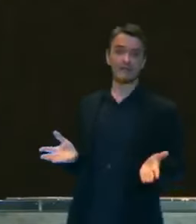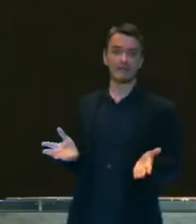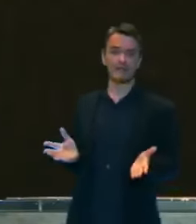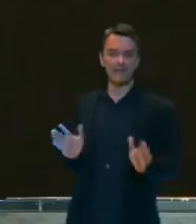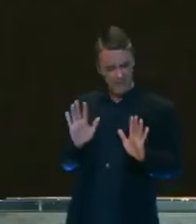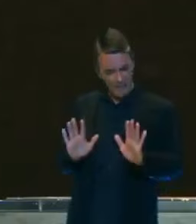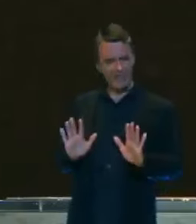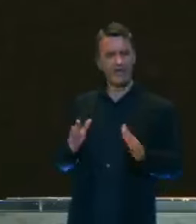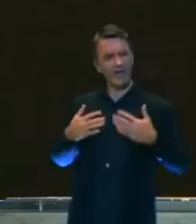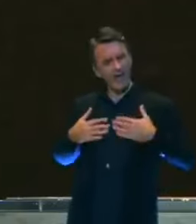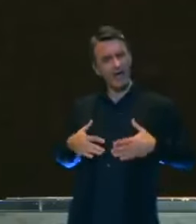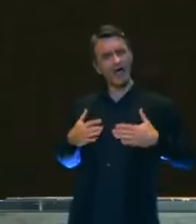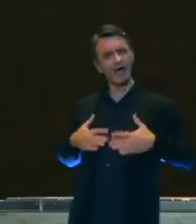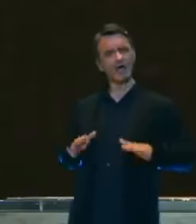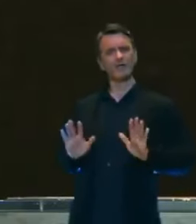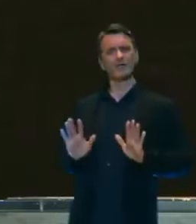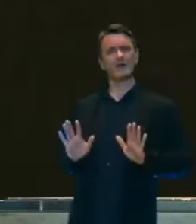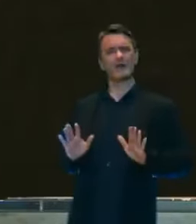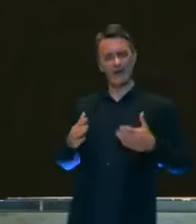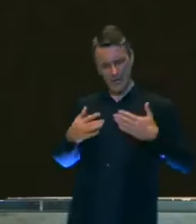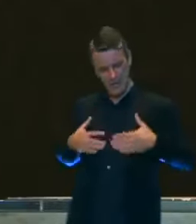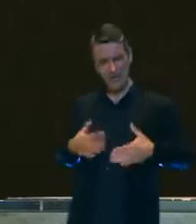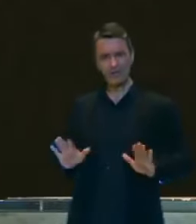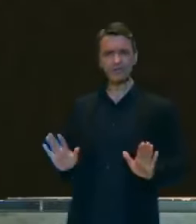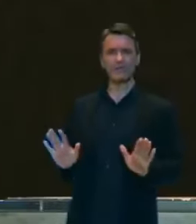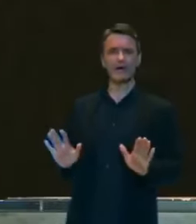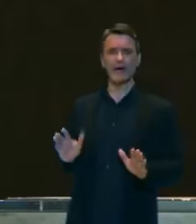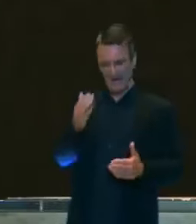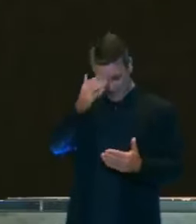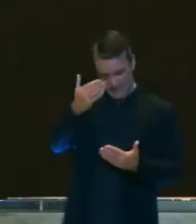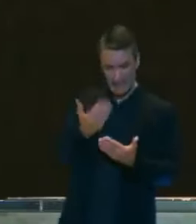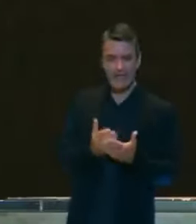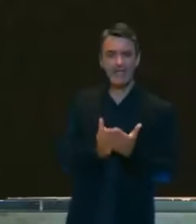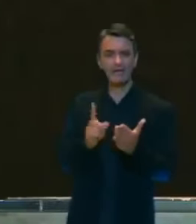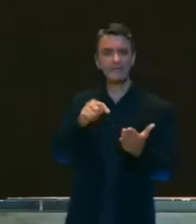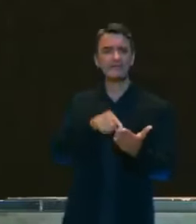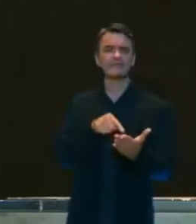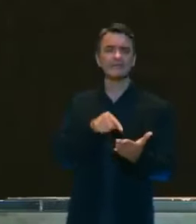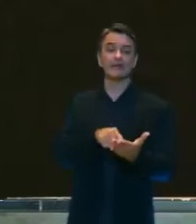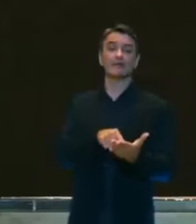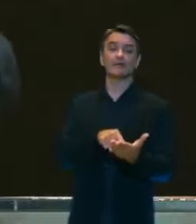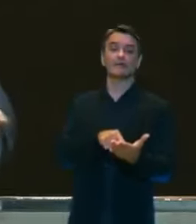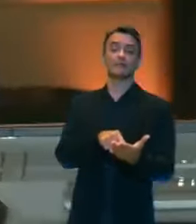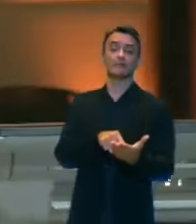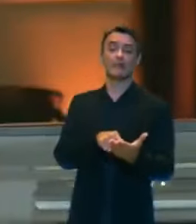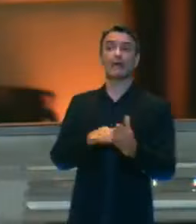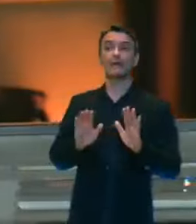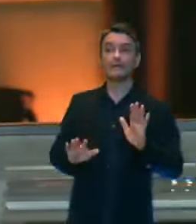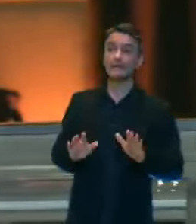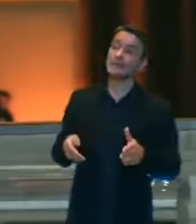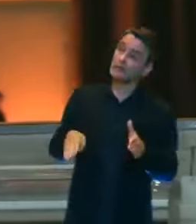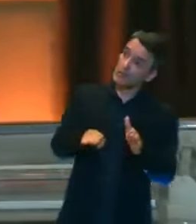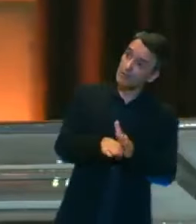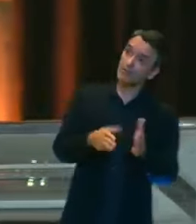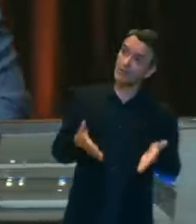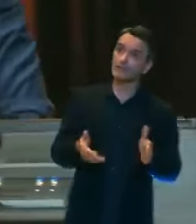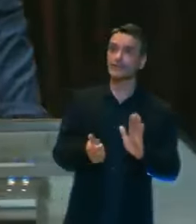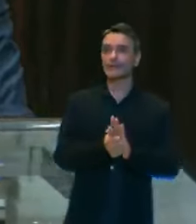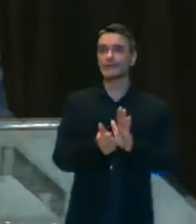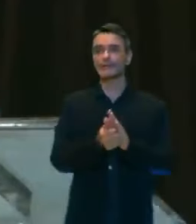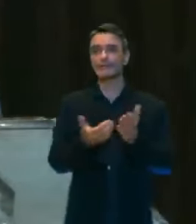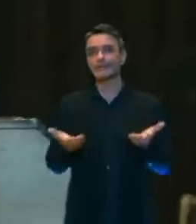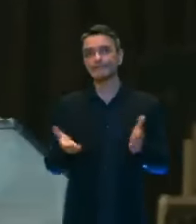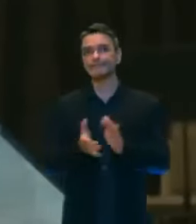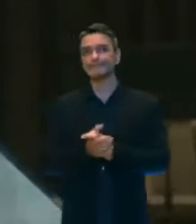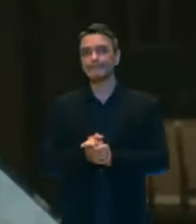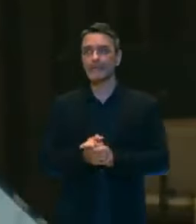Se acalma, a palavra do Senhor não volta vazia, creia nela. Talvez você chegou aqui e